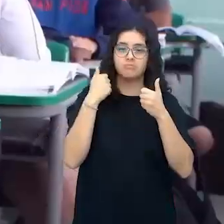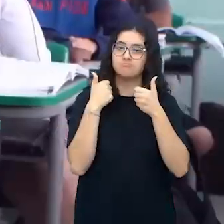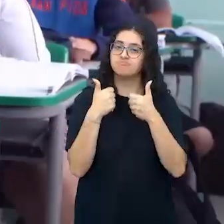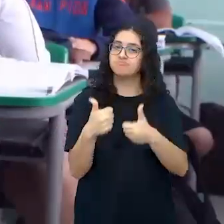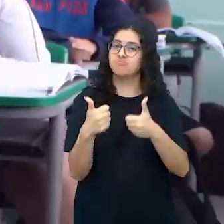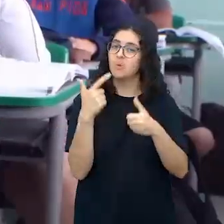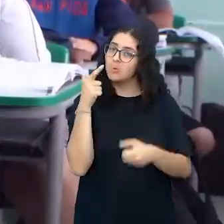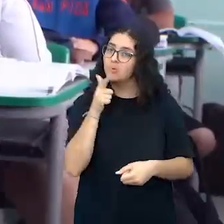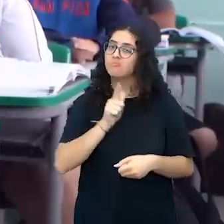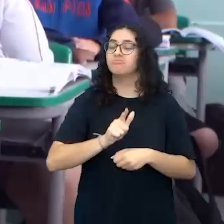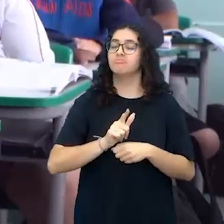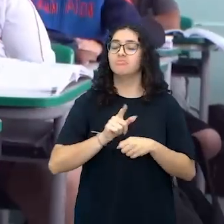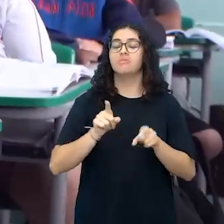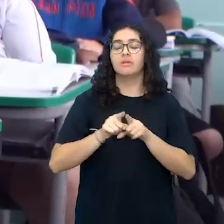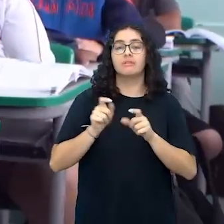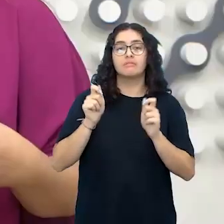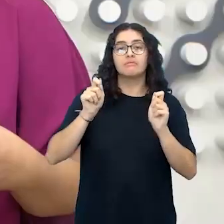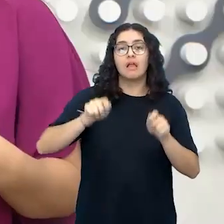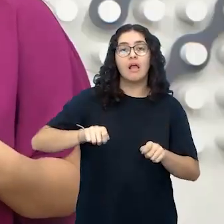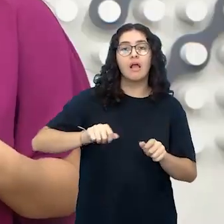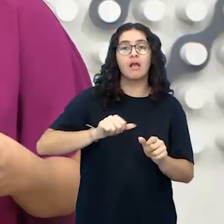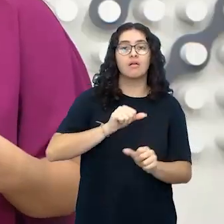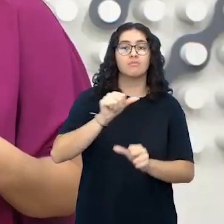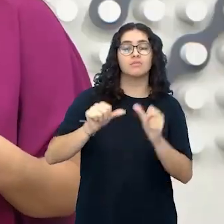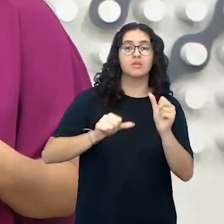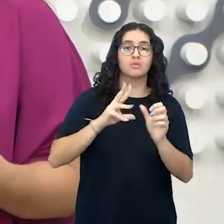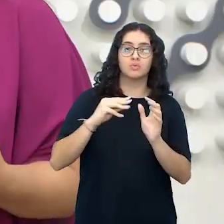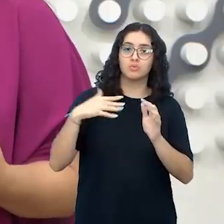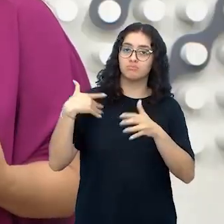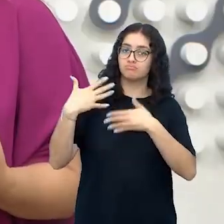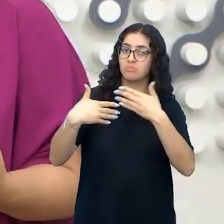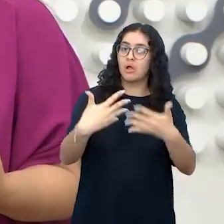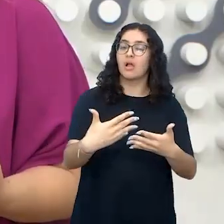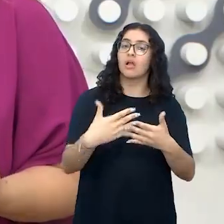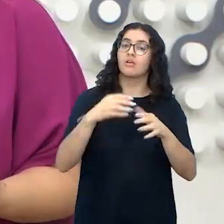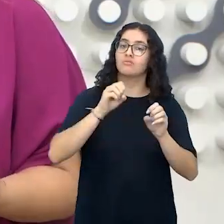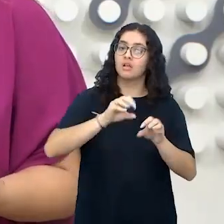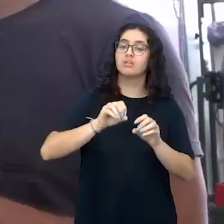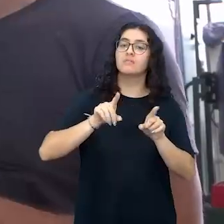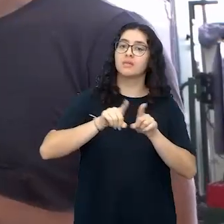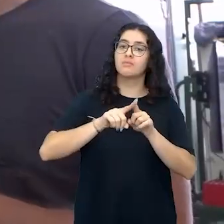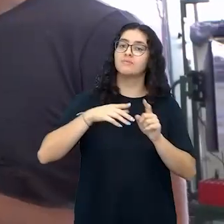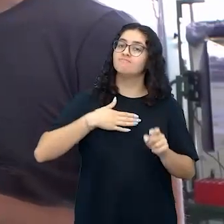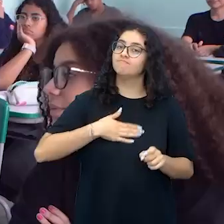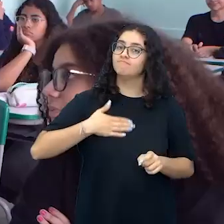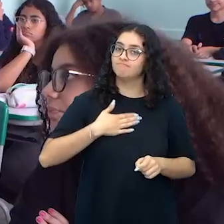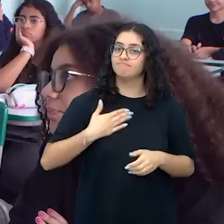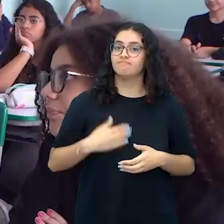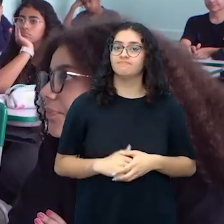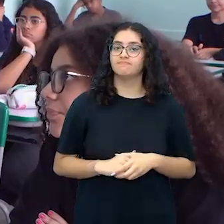certo e que a gente pode também transformar aquele processo educativo em um processo prazeroso.